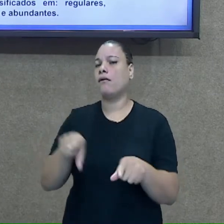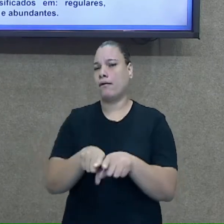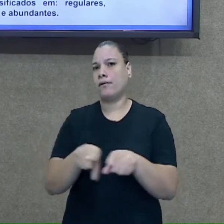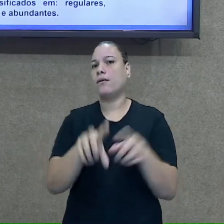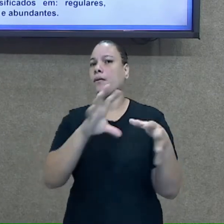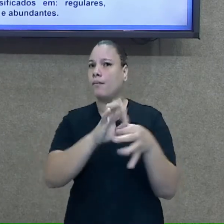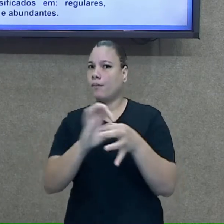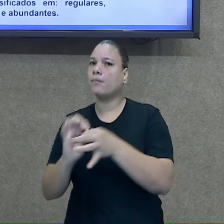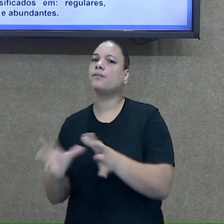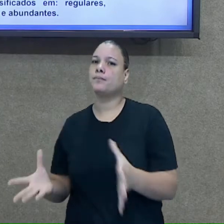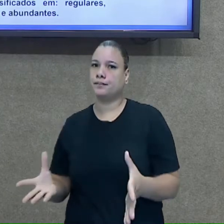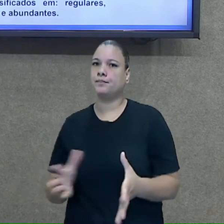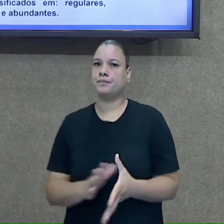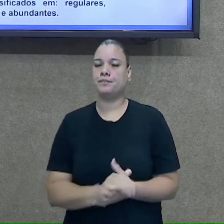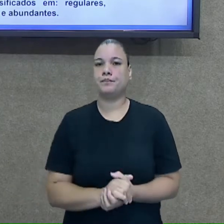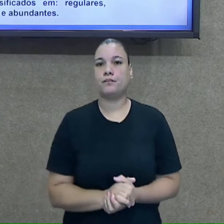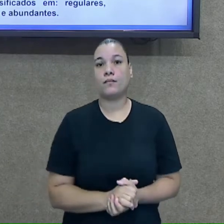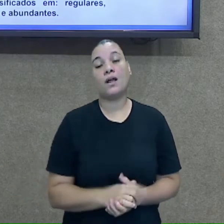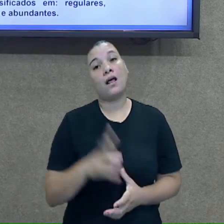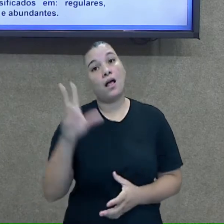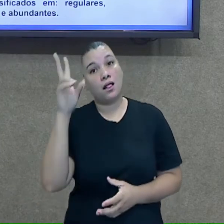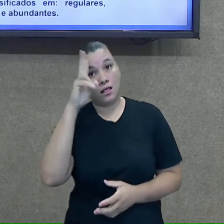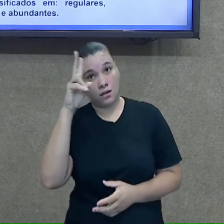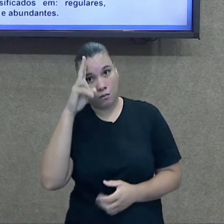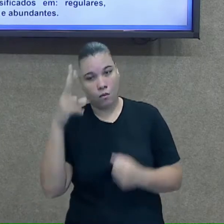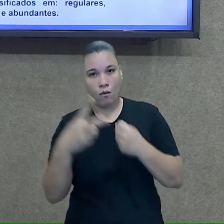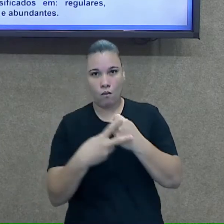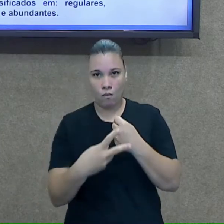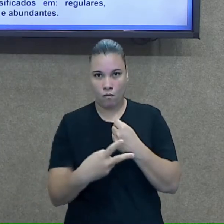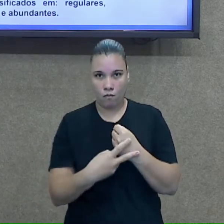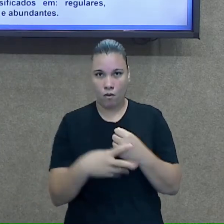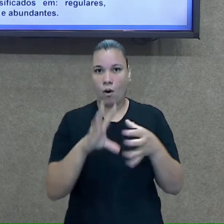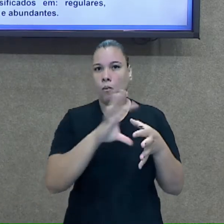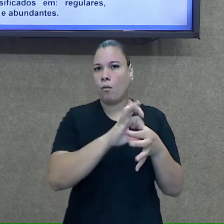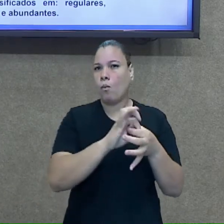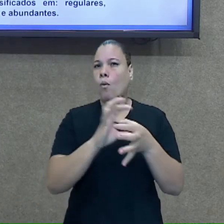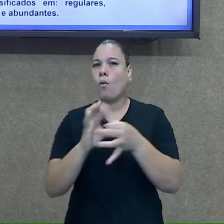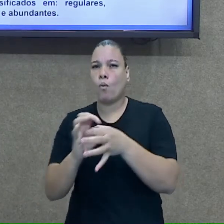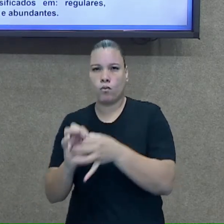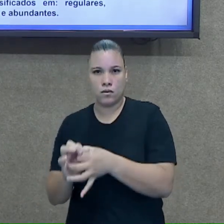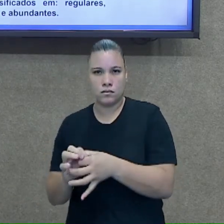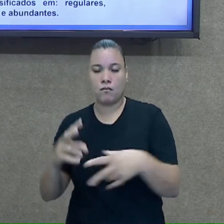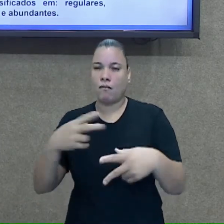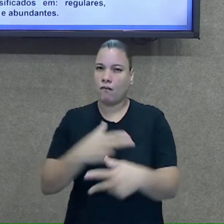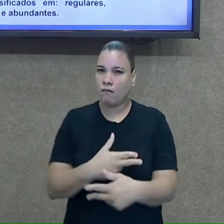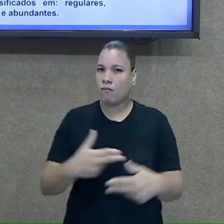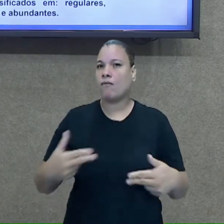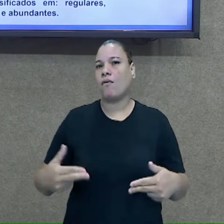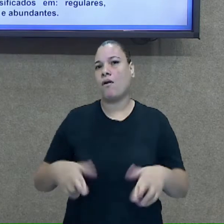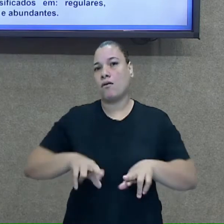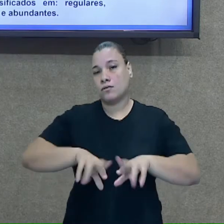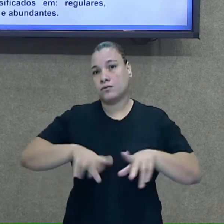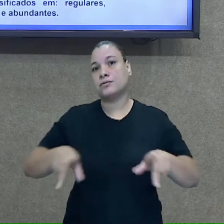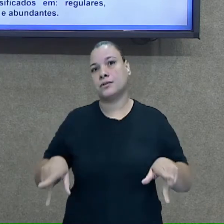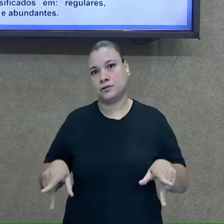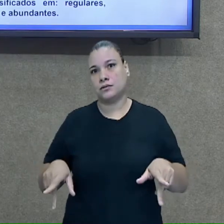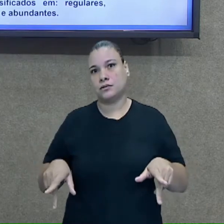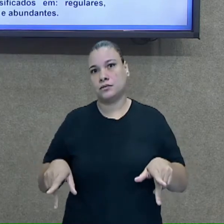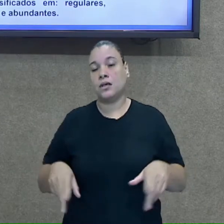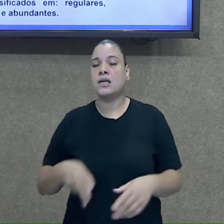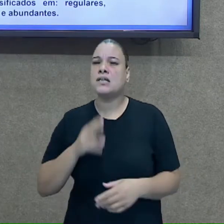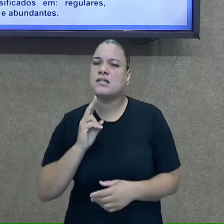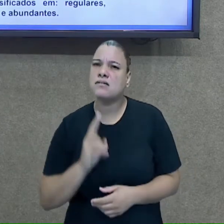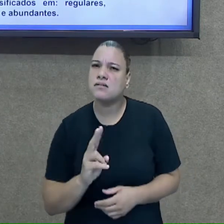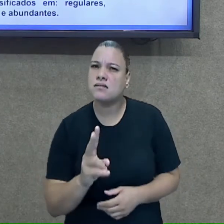conjugados, apresentam muitas flexões. E nós estamos acostumados a conjugá-los de acordo com o que pede os